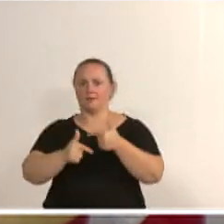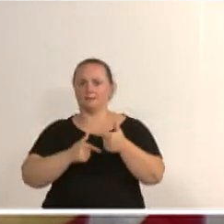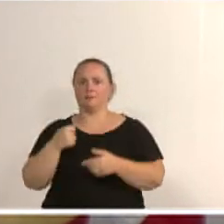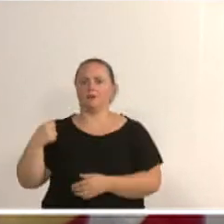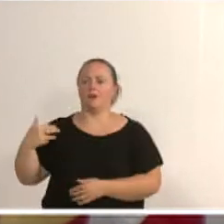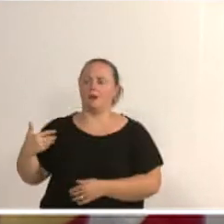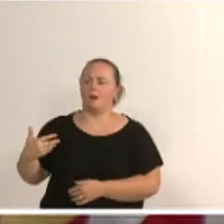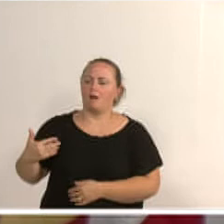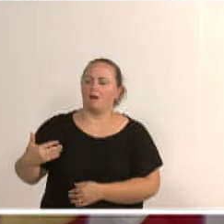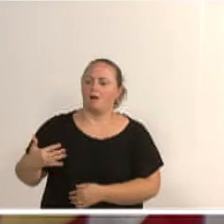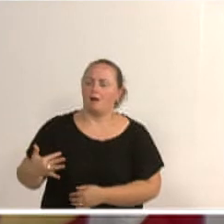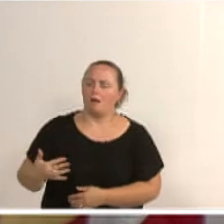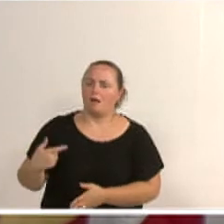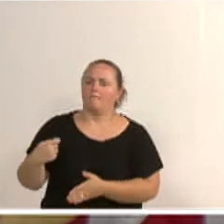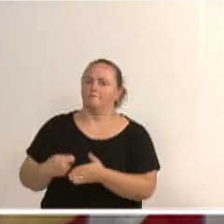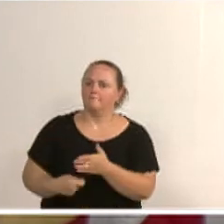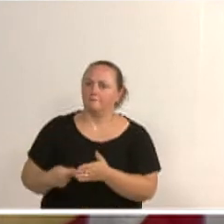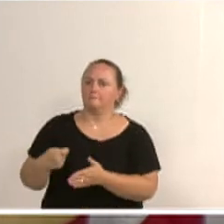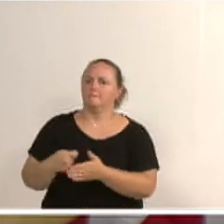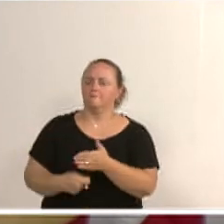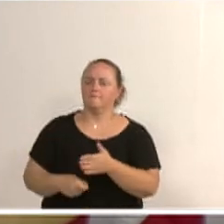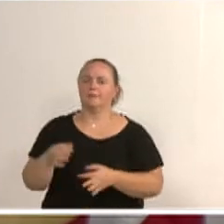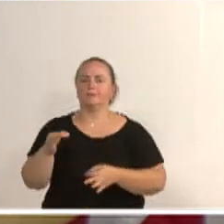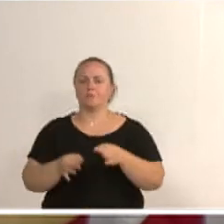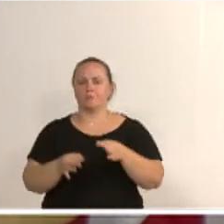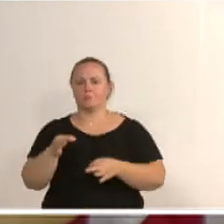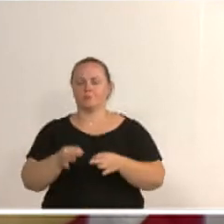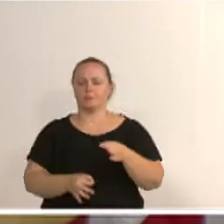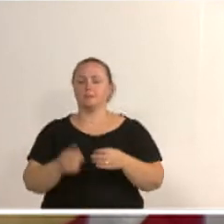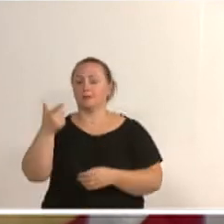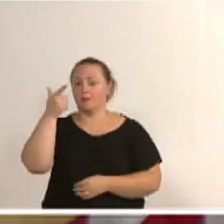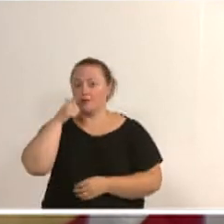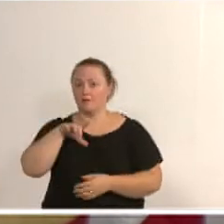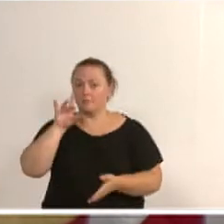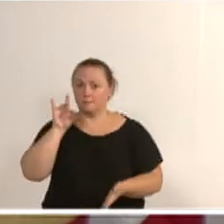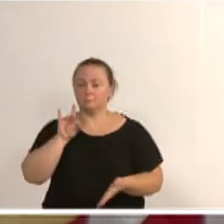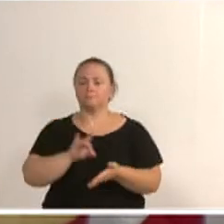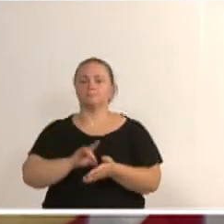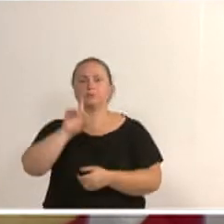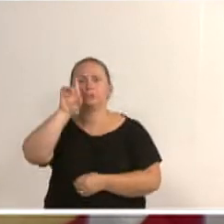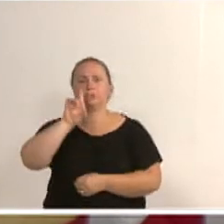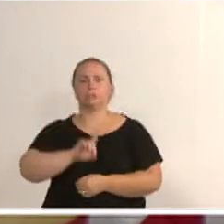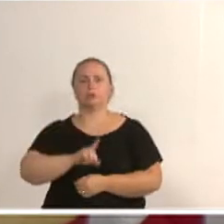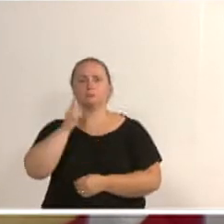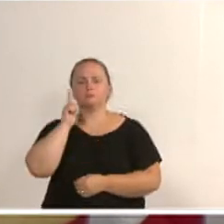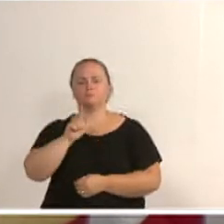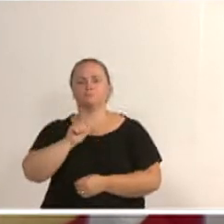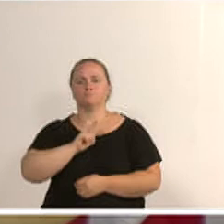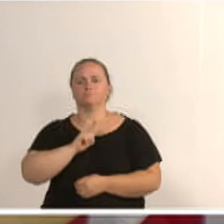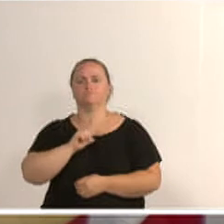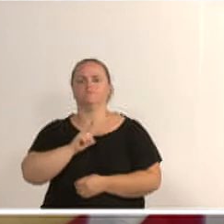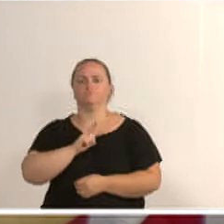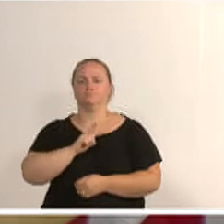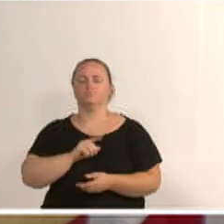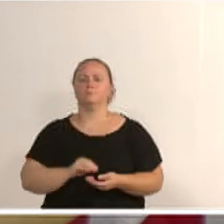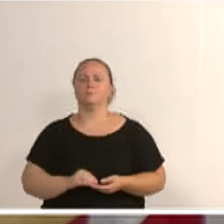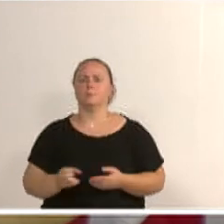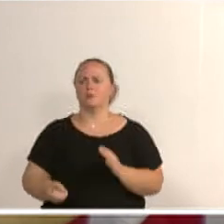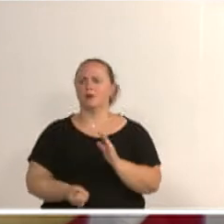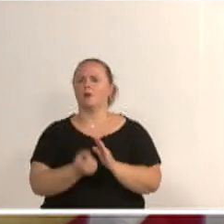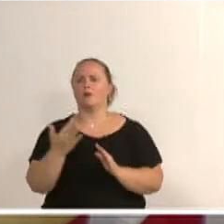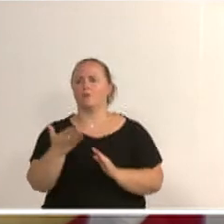hoje batalhando na justiça para ver os seus direitos. Muitos do que estão aqui